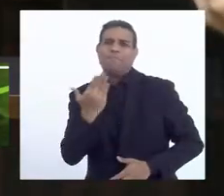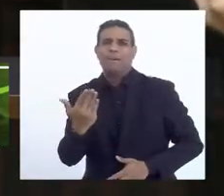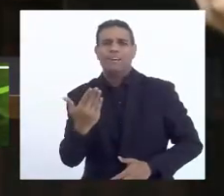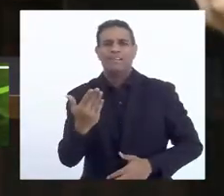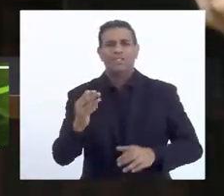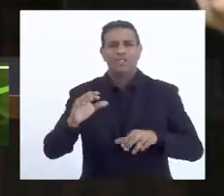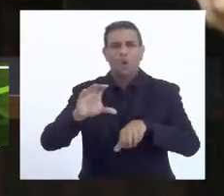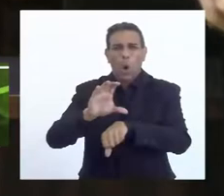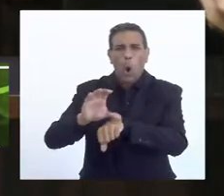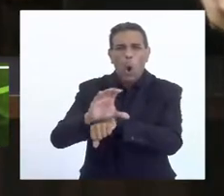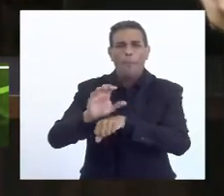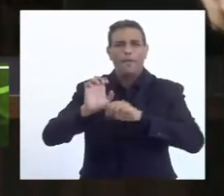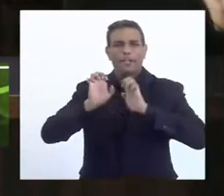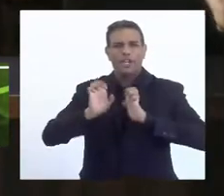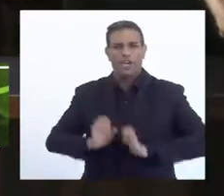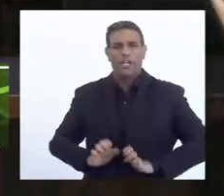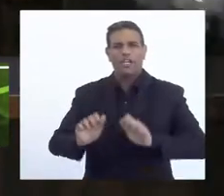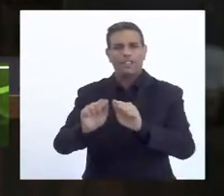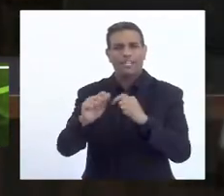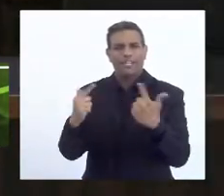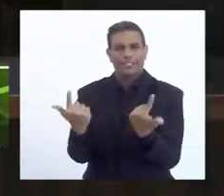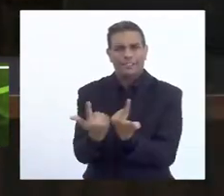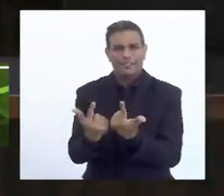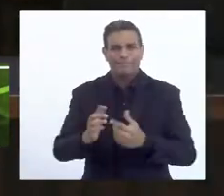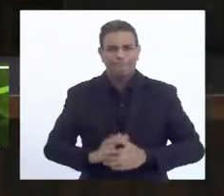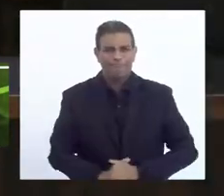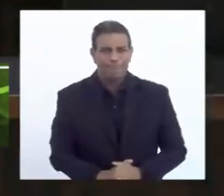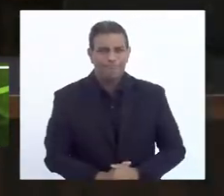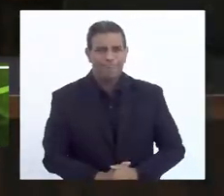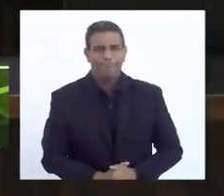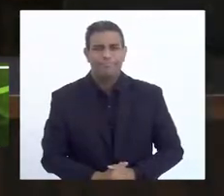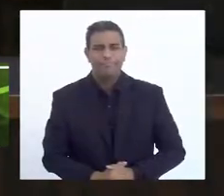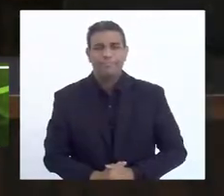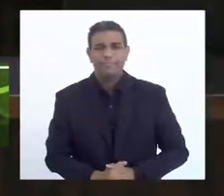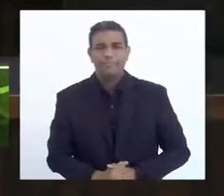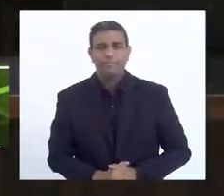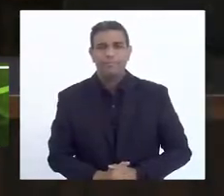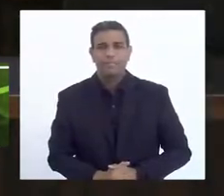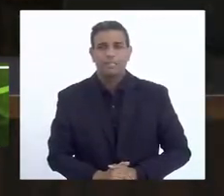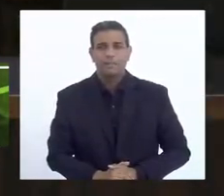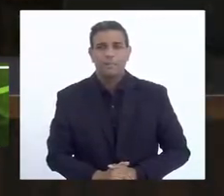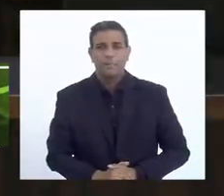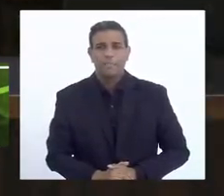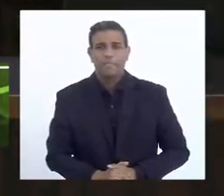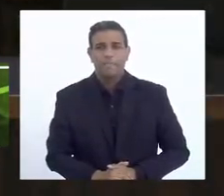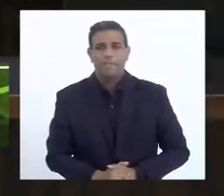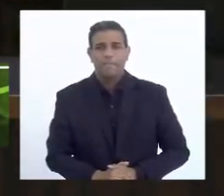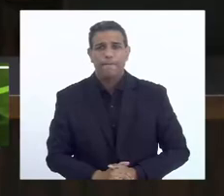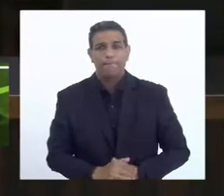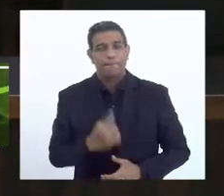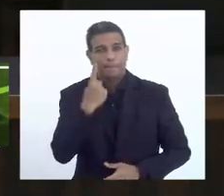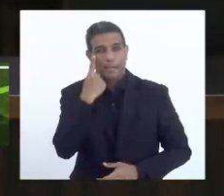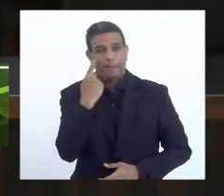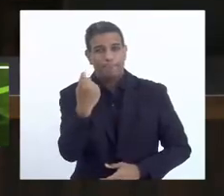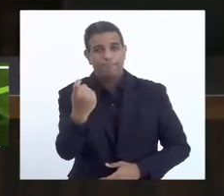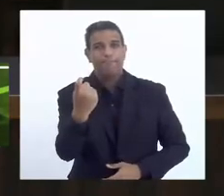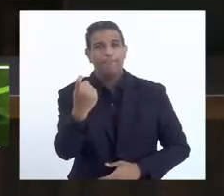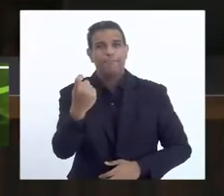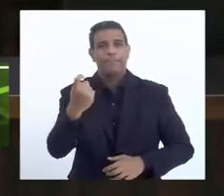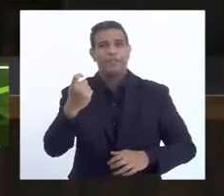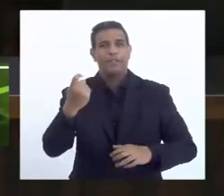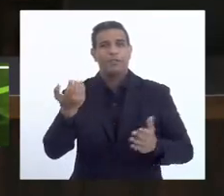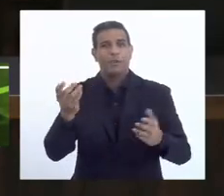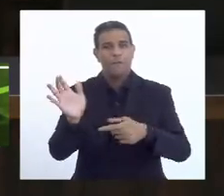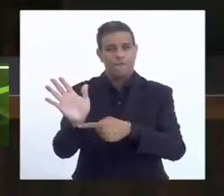a comissão de ética da casa. Então, nós vamos agora passar a assistir um videozinho muito